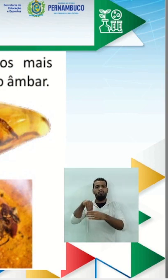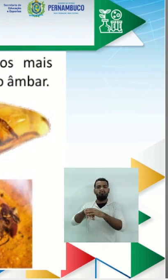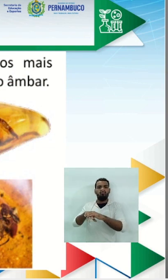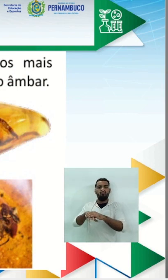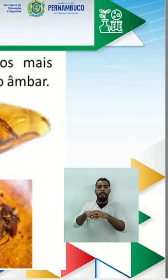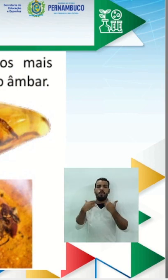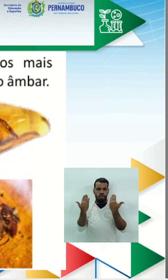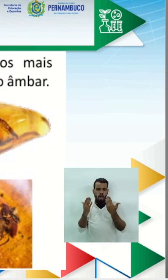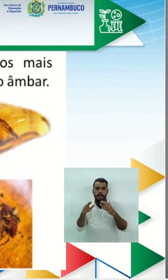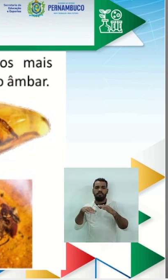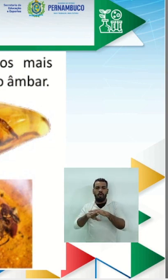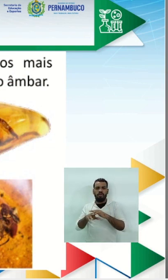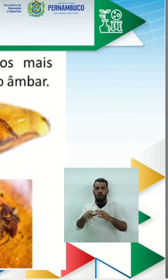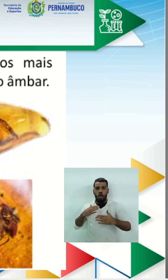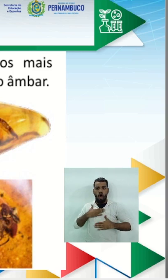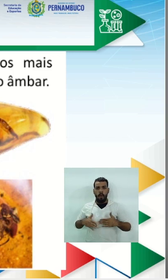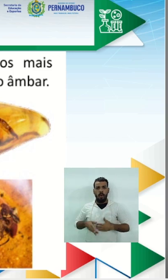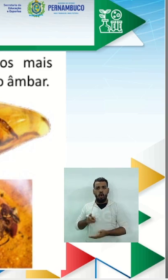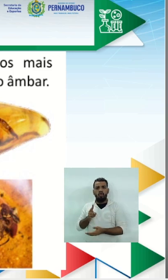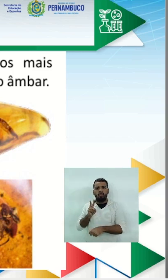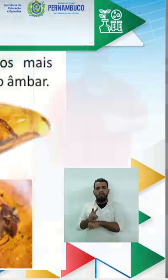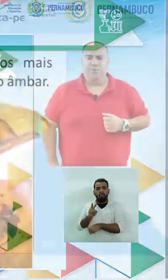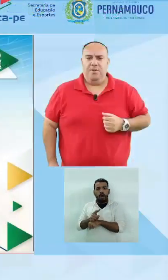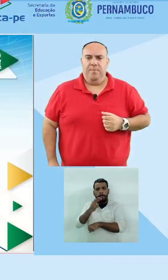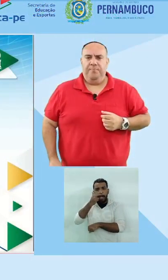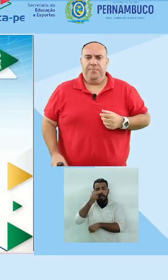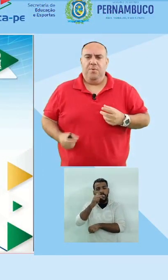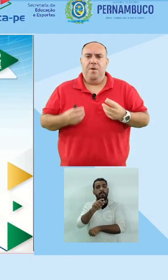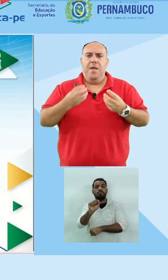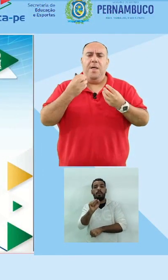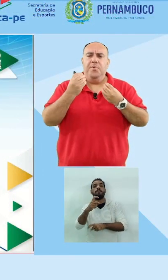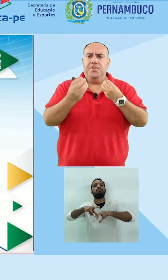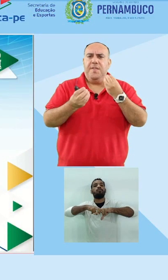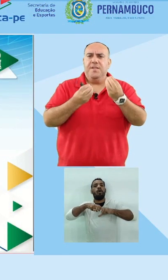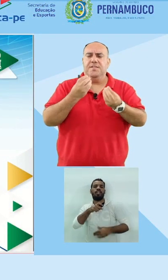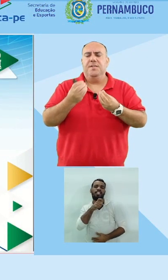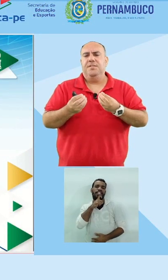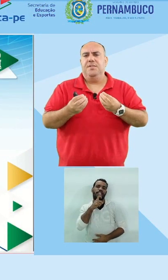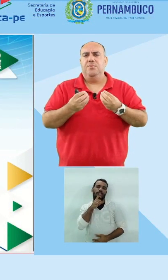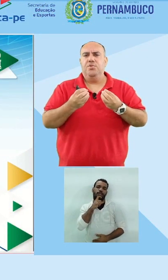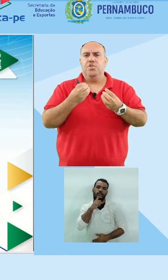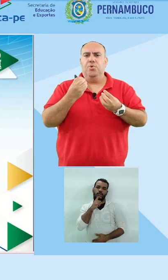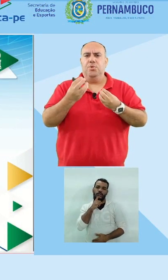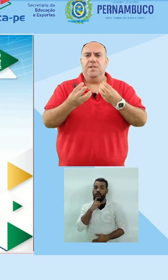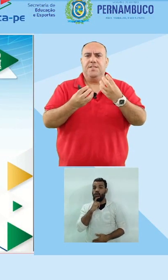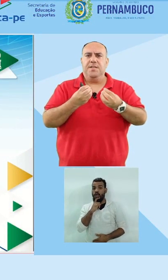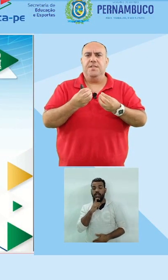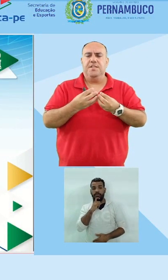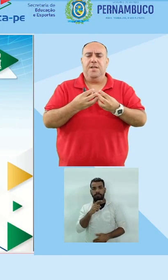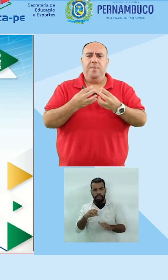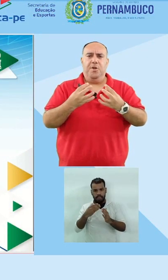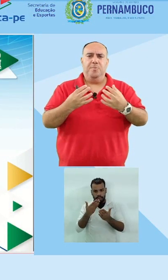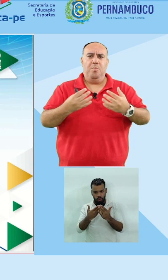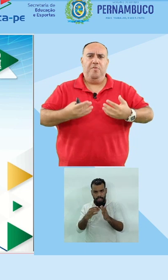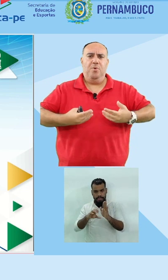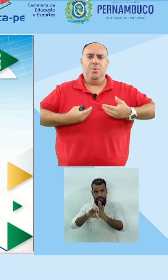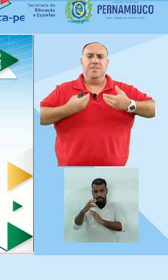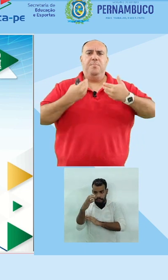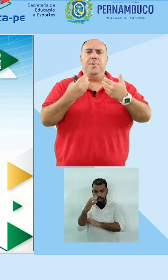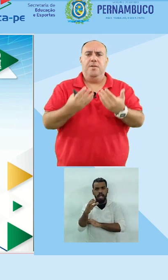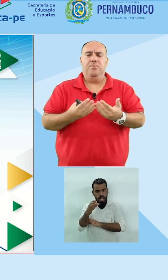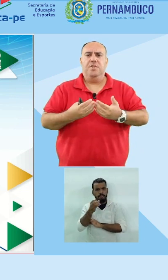âmbar, como vocês podem ver essas três figuras, tá certo? Então, é muito interessante o estudo da ciência, que ela pode